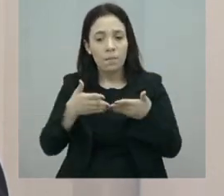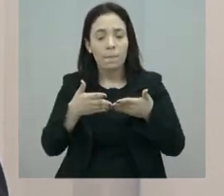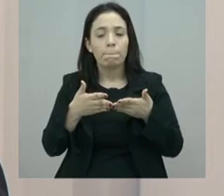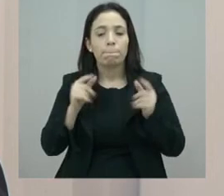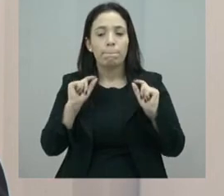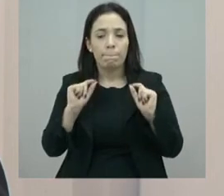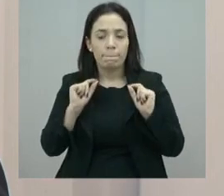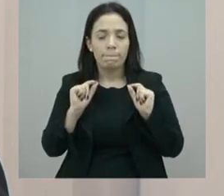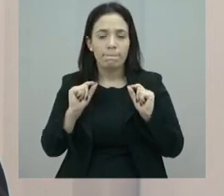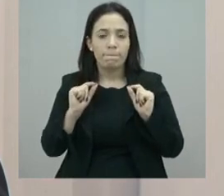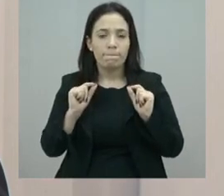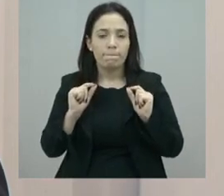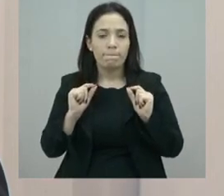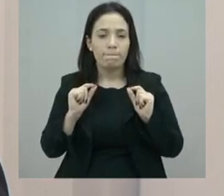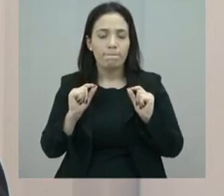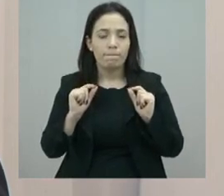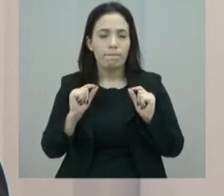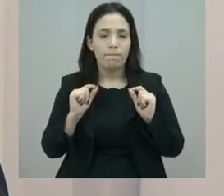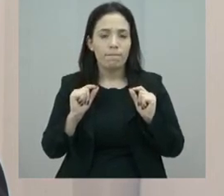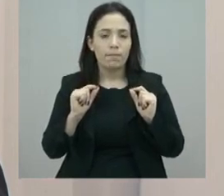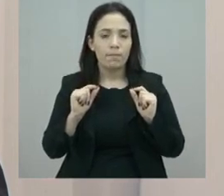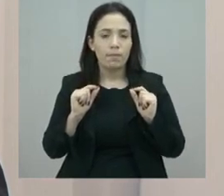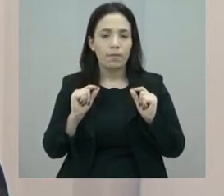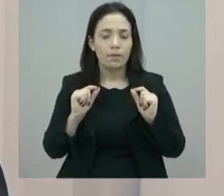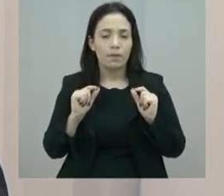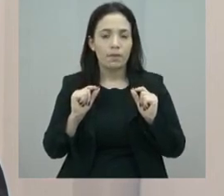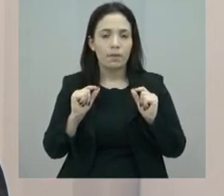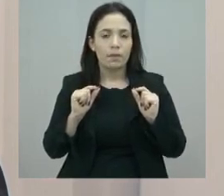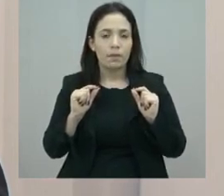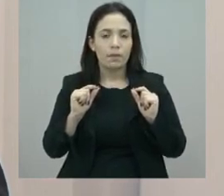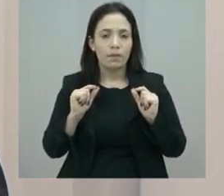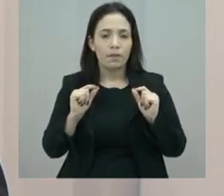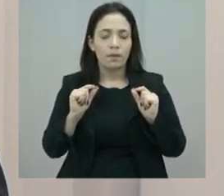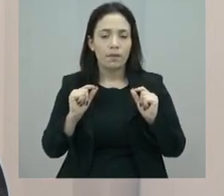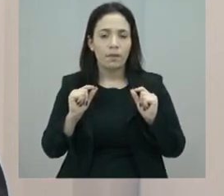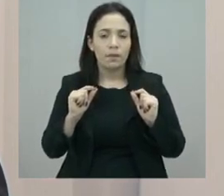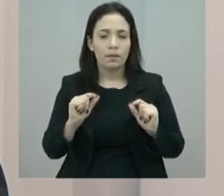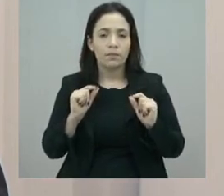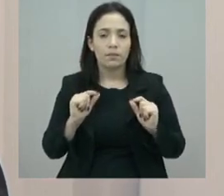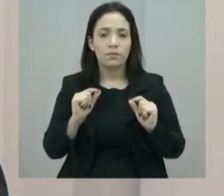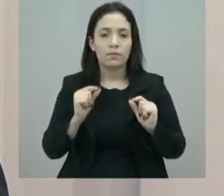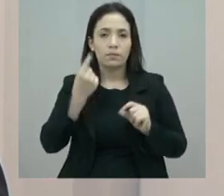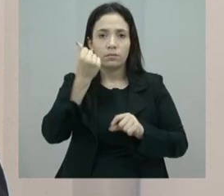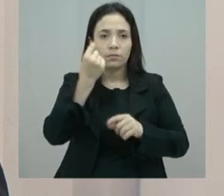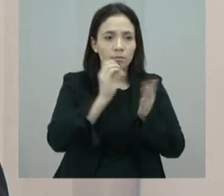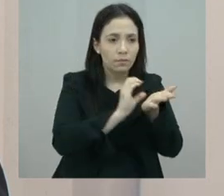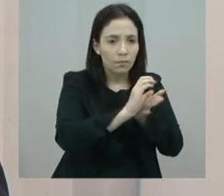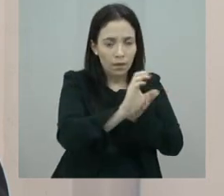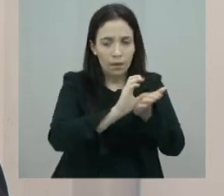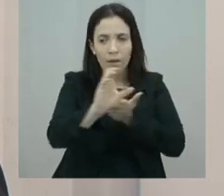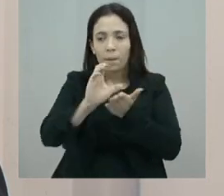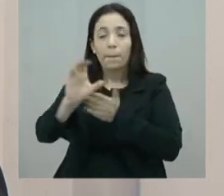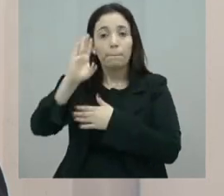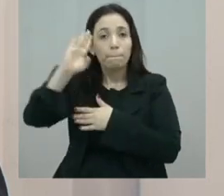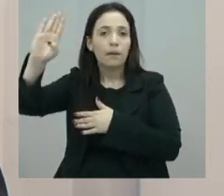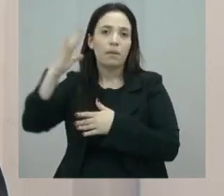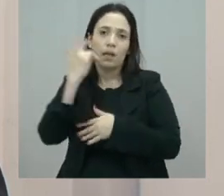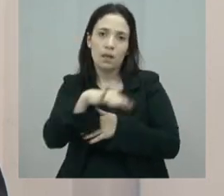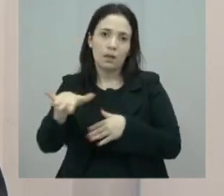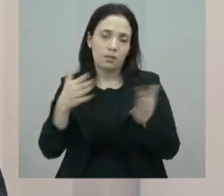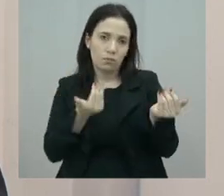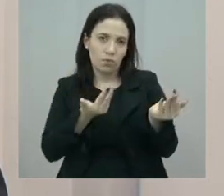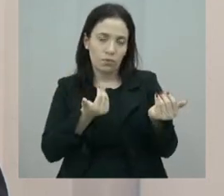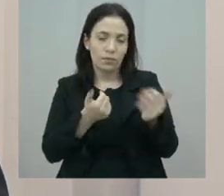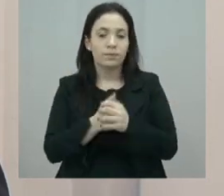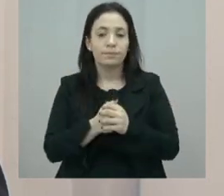absoluta, ela deve se traduzir, inclusive, na destinação prioritária de recursos públicos para as políticas da infância e